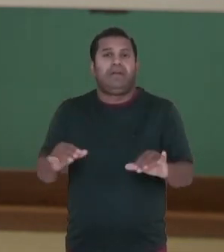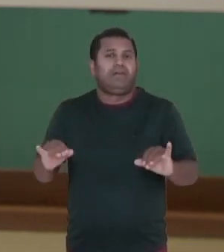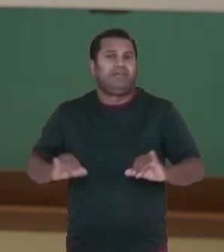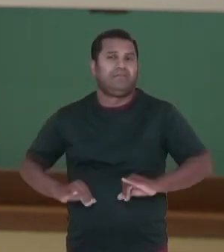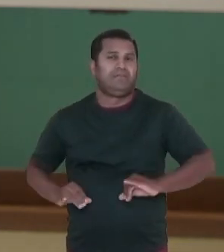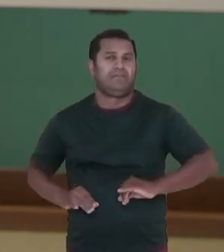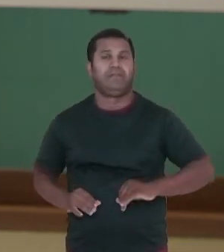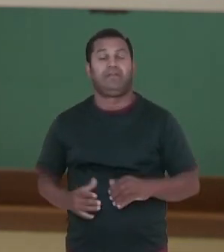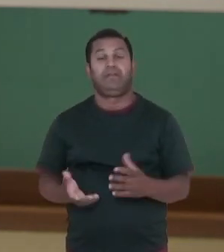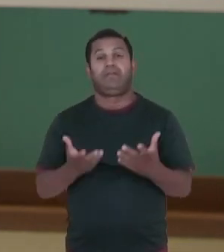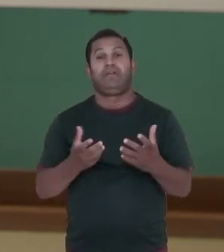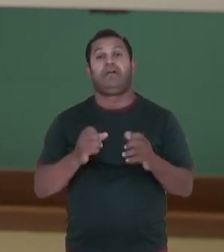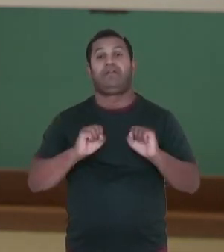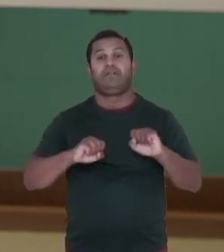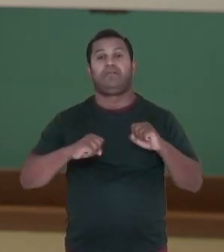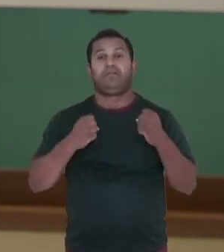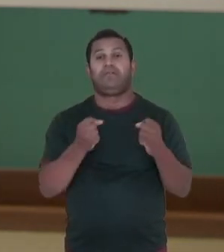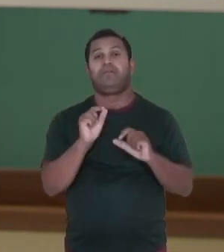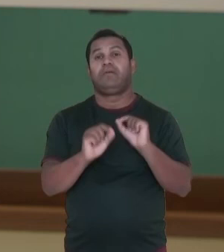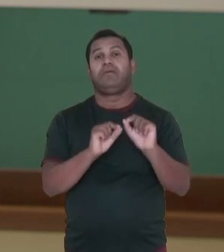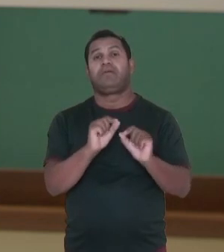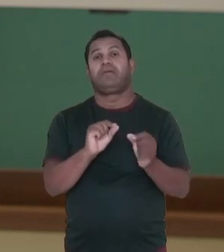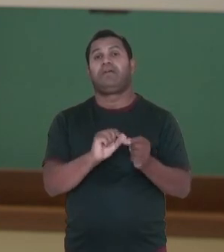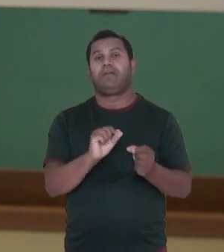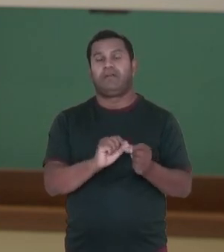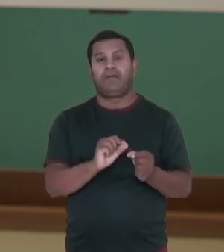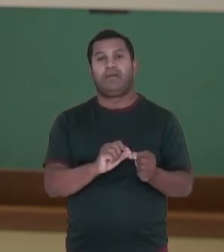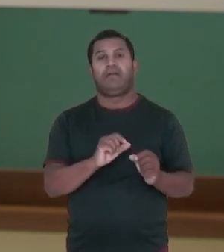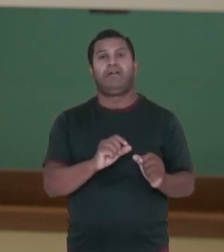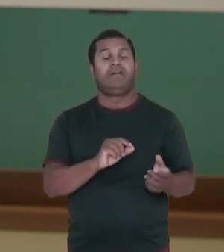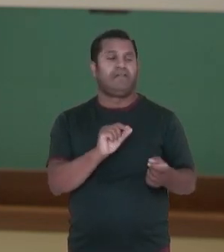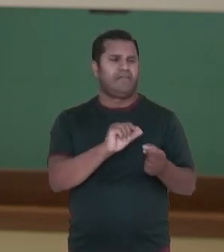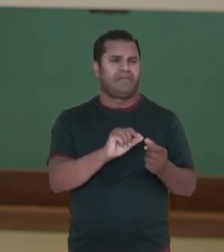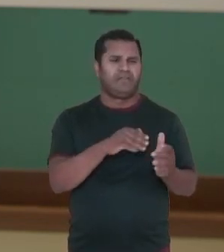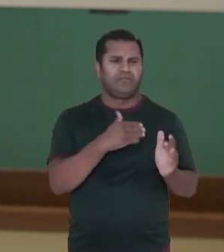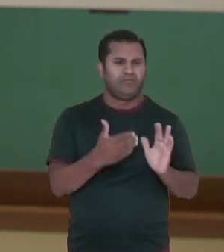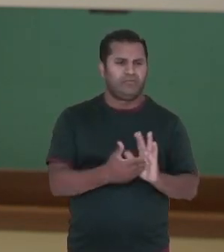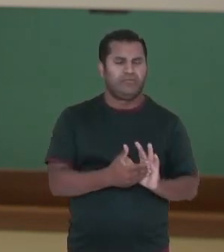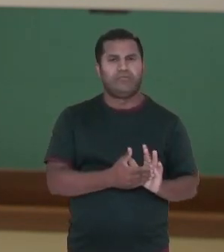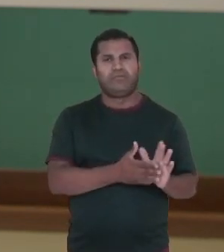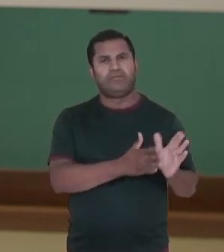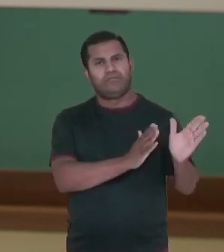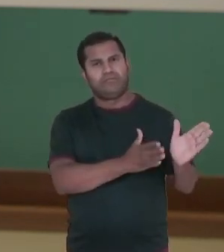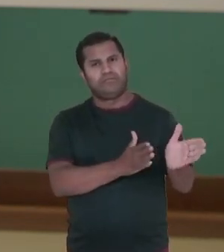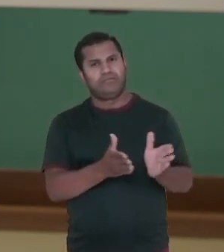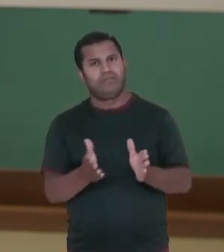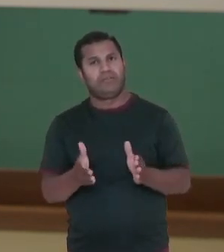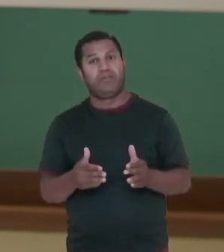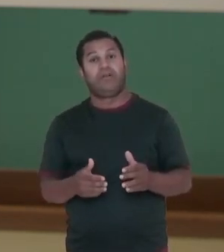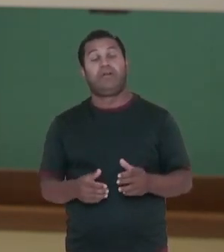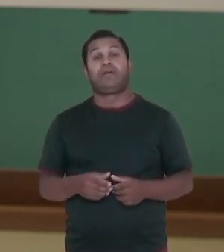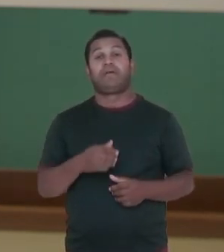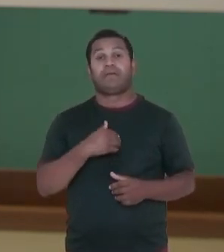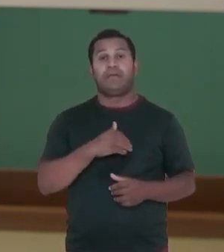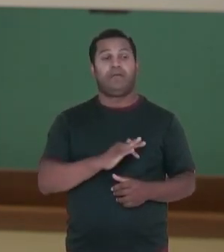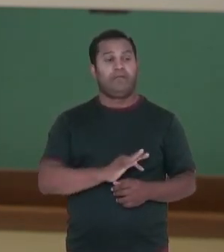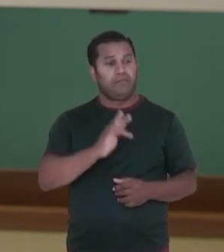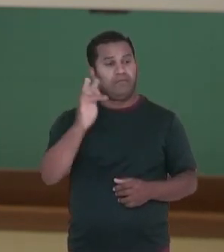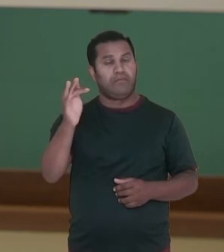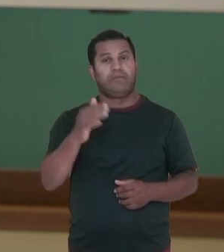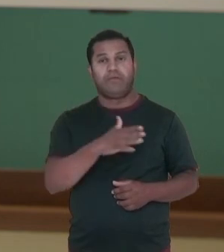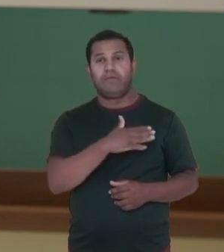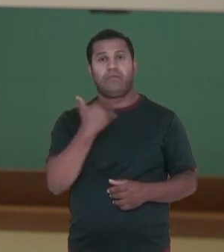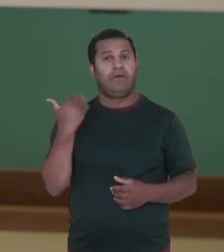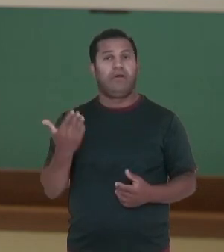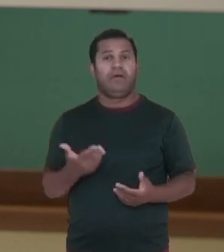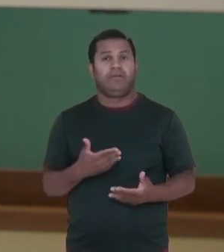Ela consegue se despedir, consegue achar local ideal para isso, né? E aí geralmente a família está reunida, então